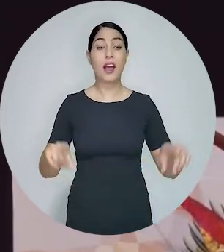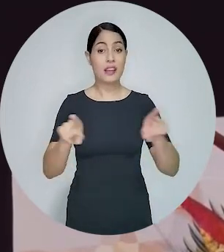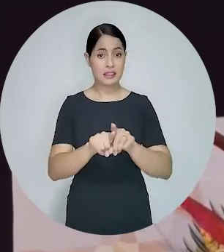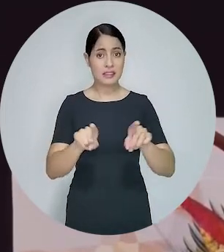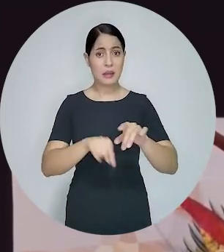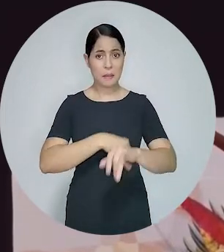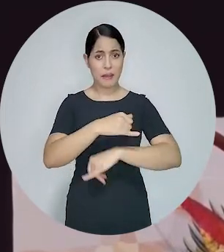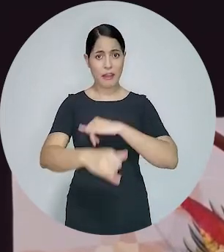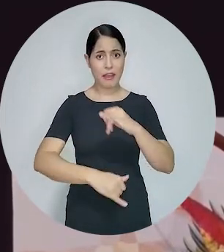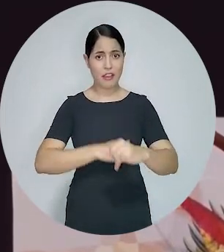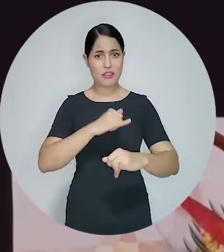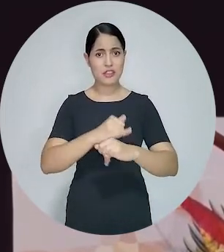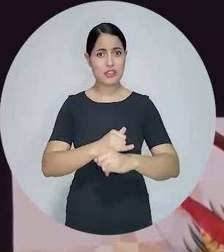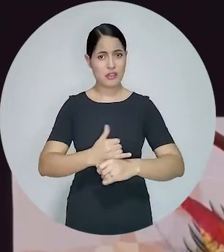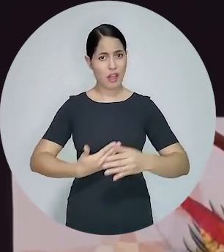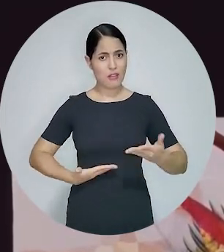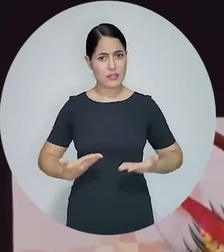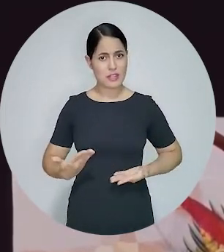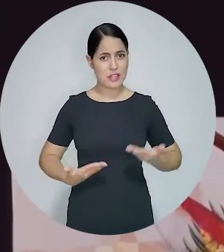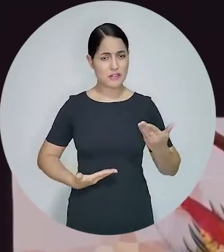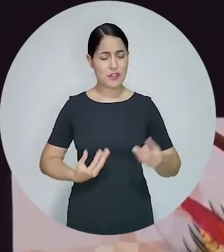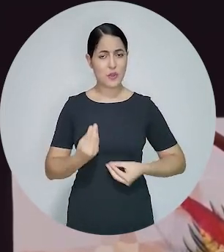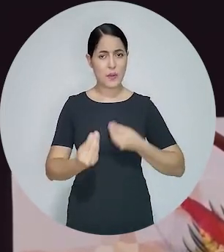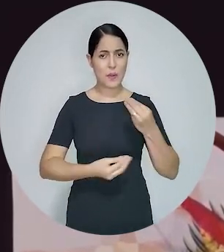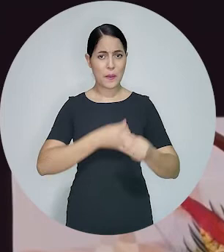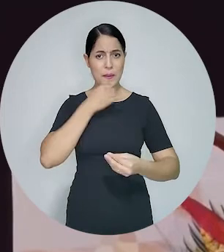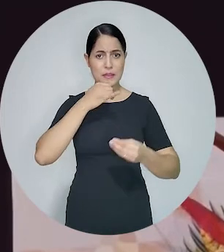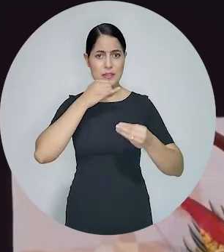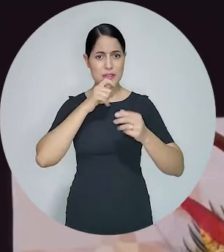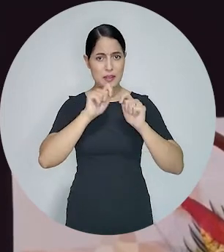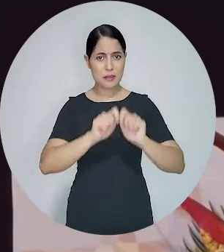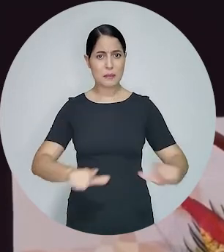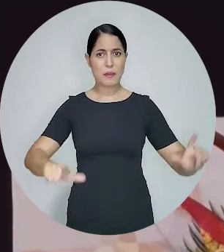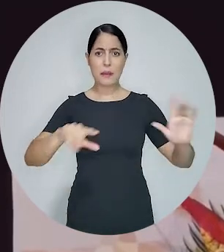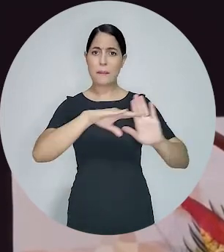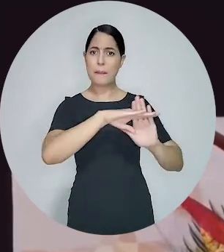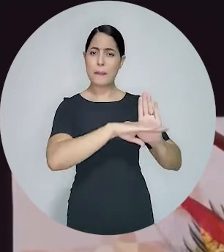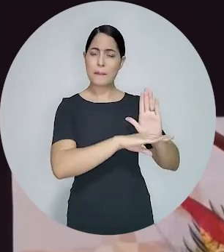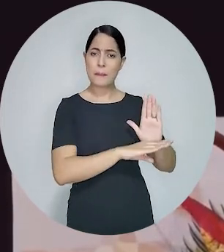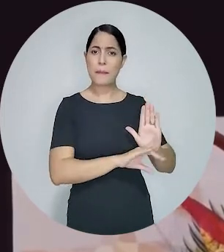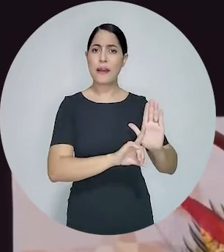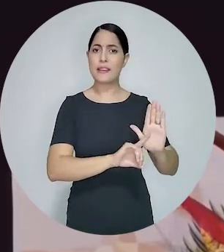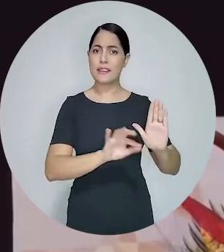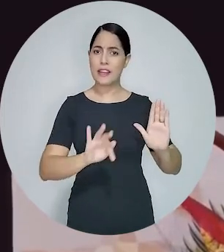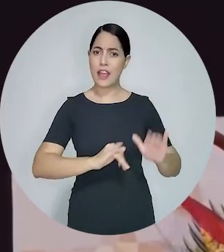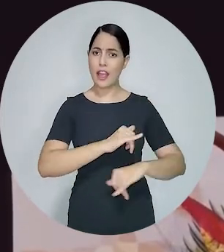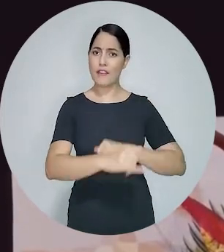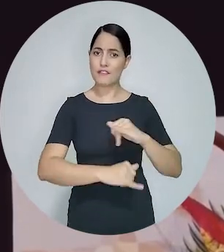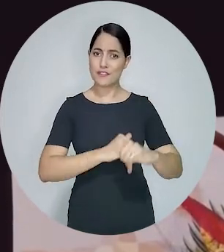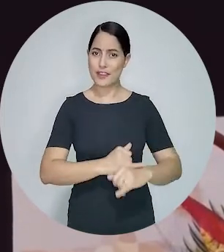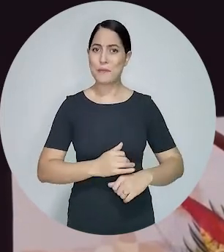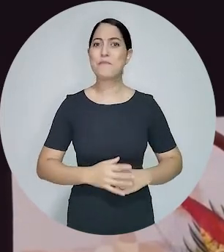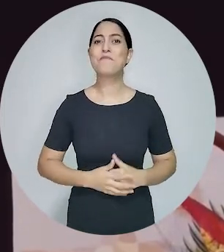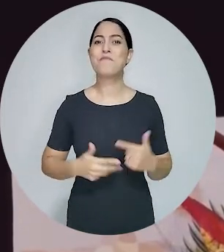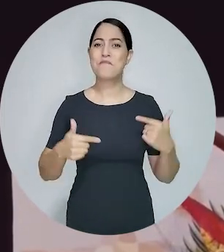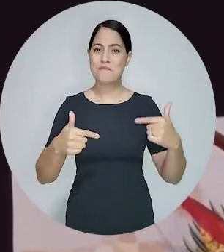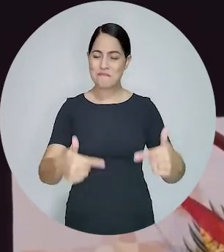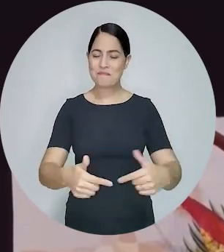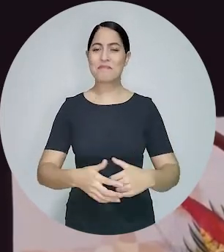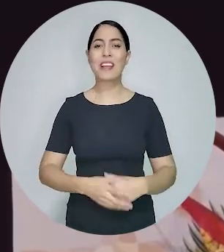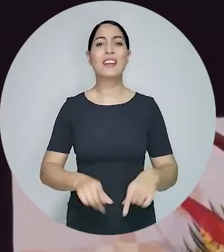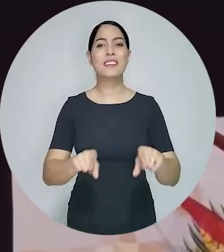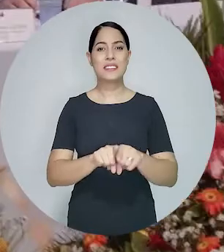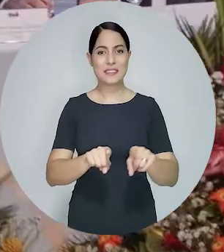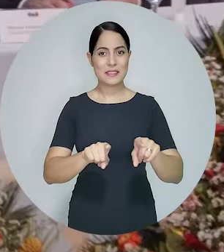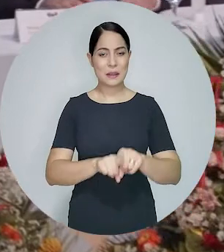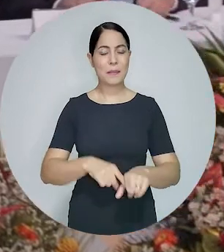no aperfeiçoamento dos serviços digitais por meio do programa OABDF Digital, na criação da Central de Atendimento